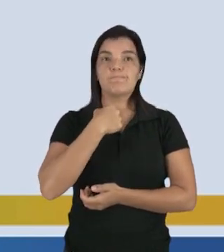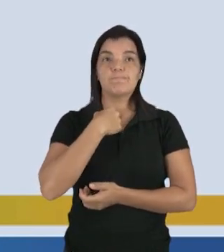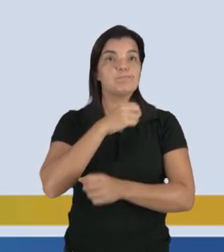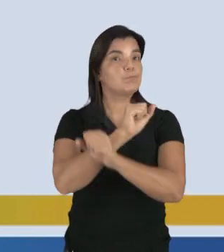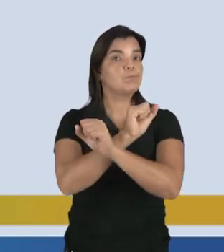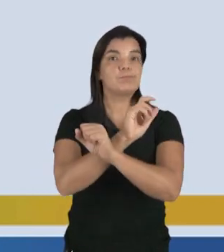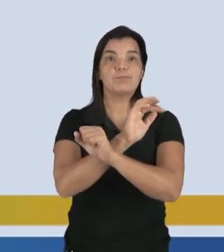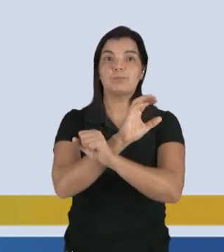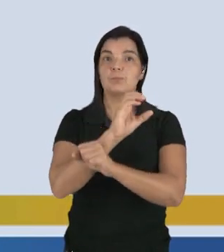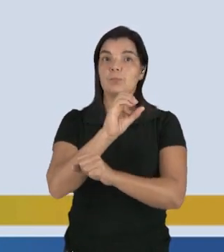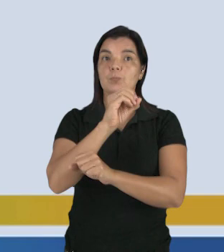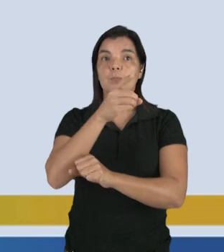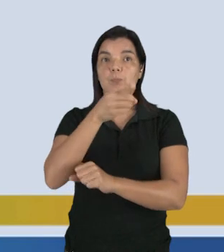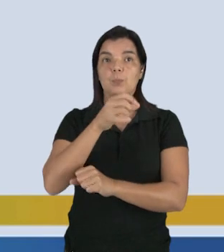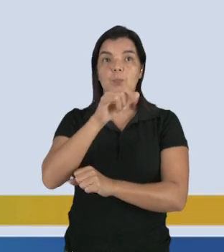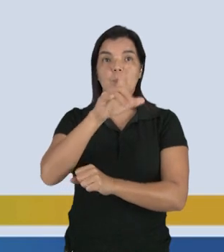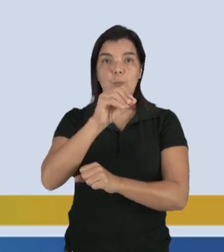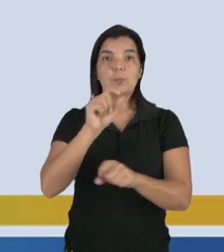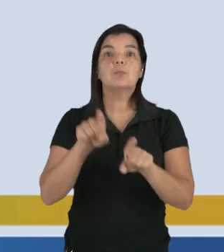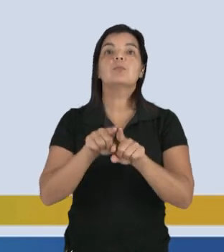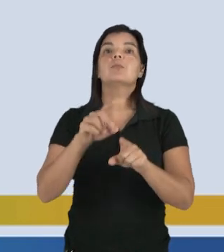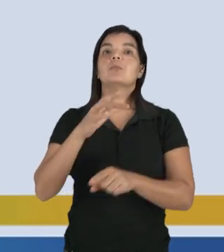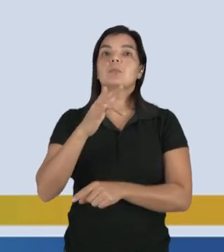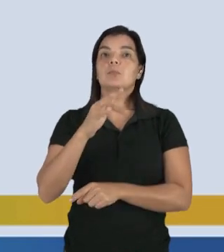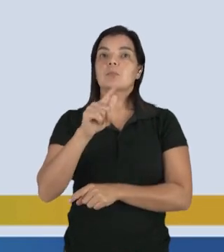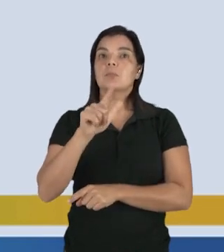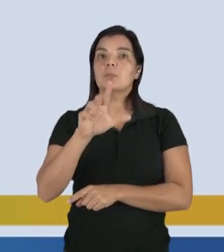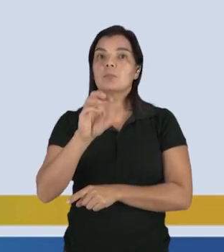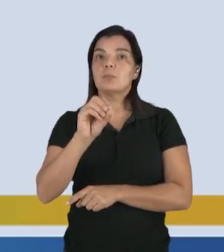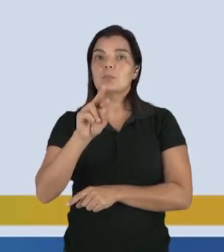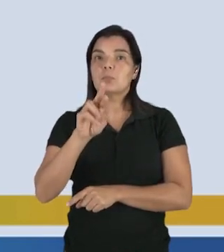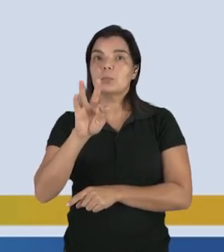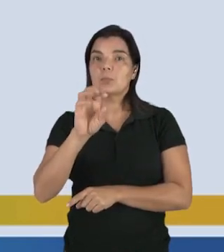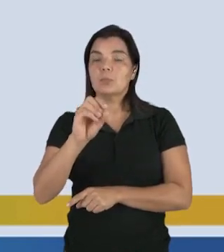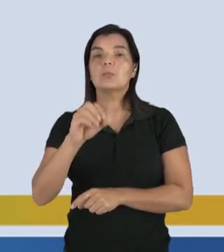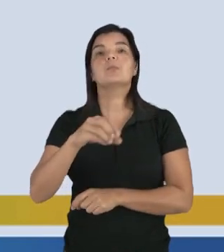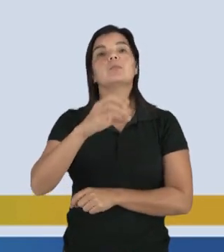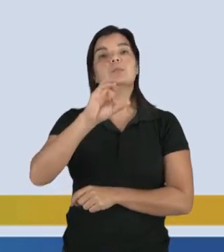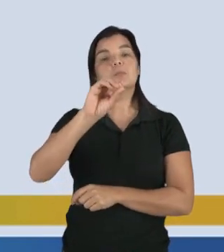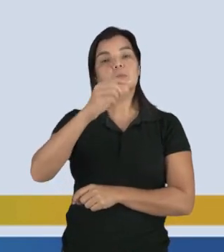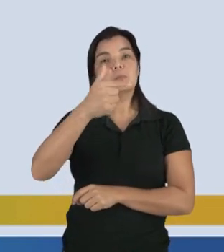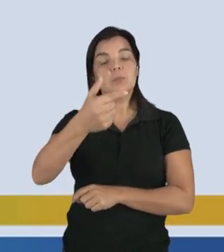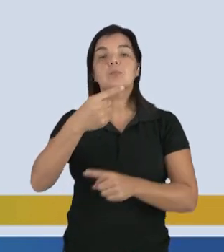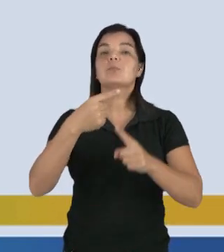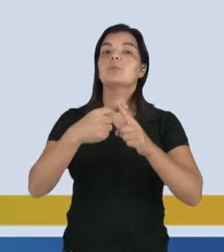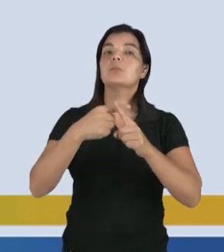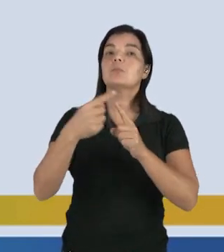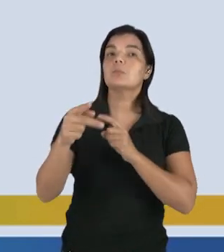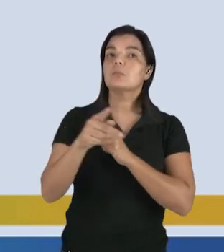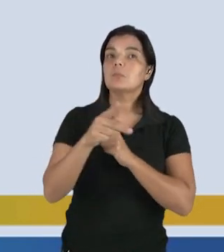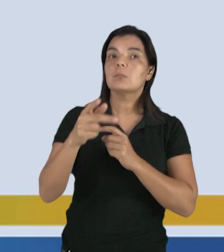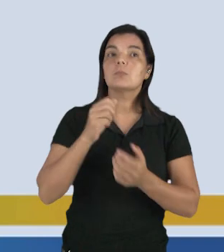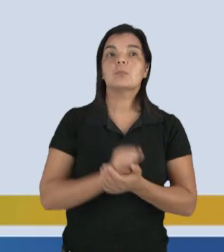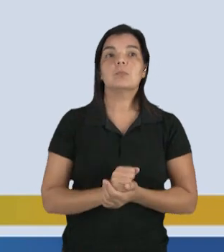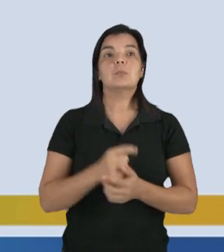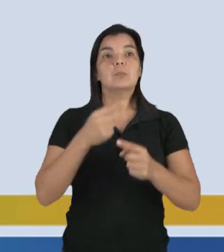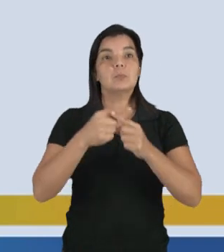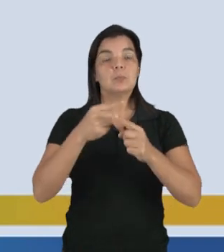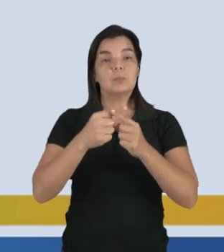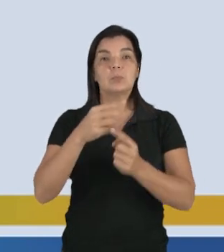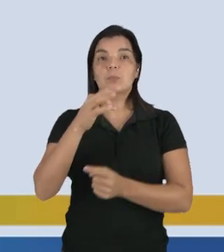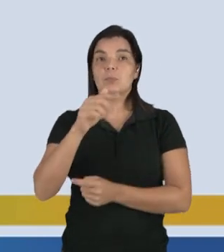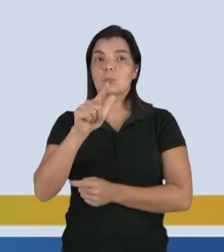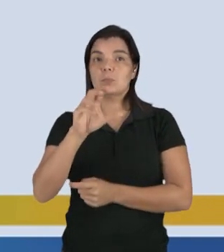um óxido, ok? Nós temos fluoreto de oxigênio. Por quê, professora? Porque